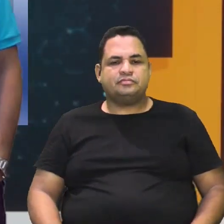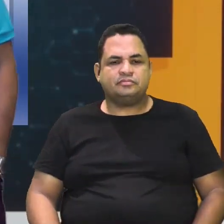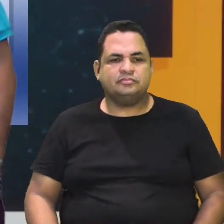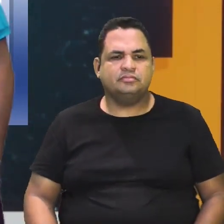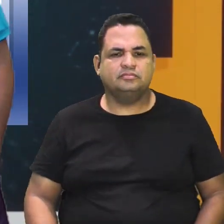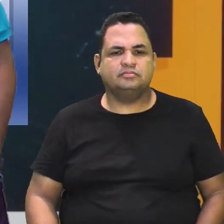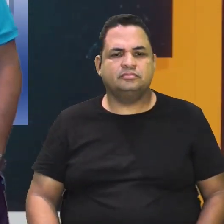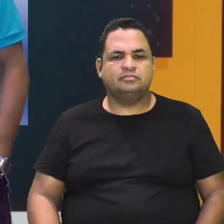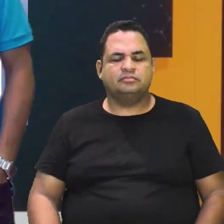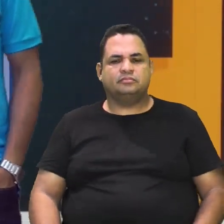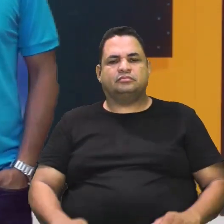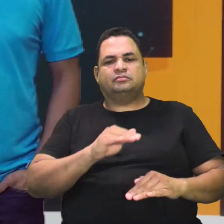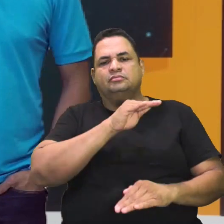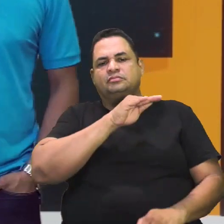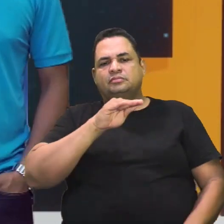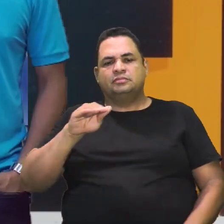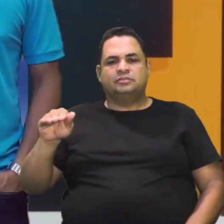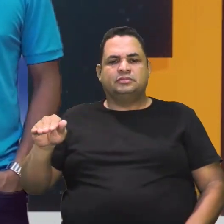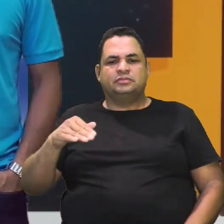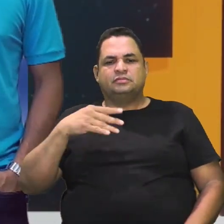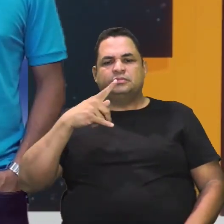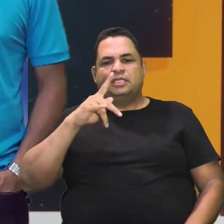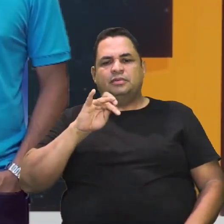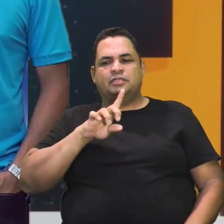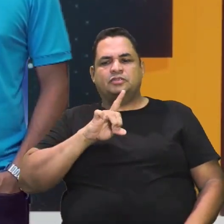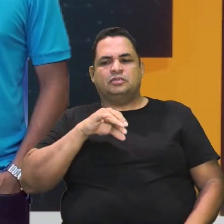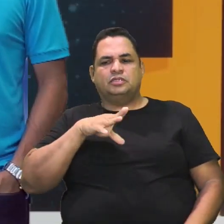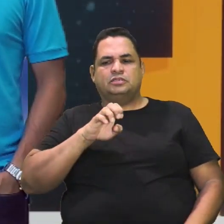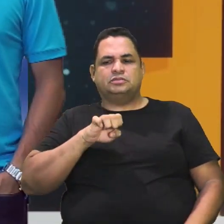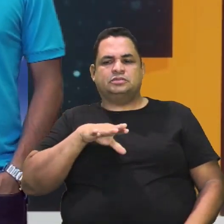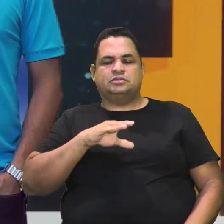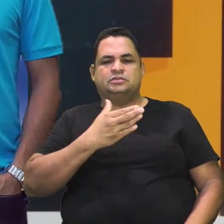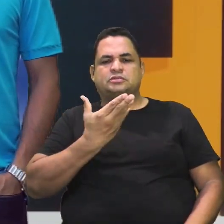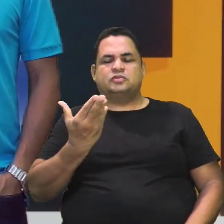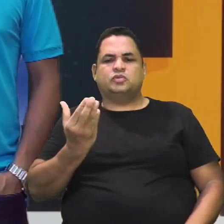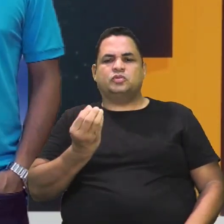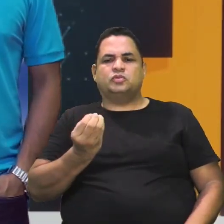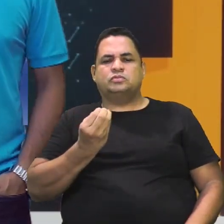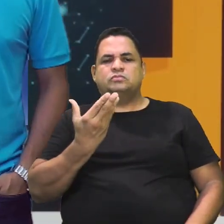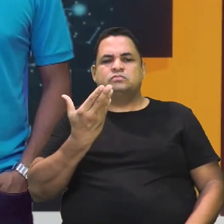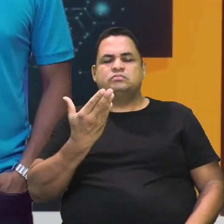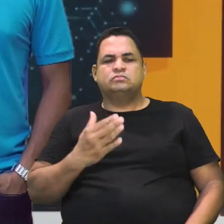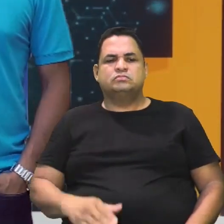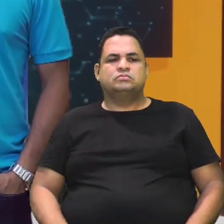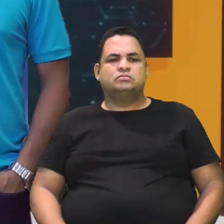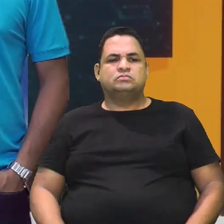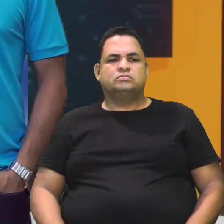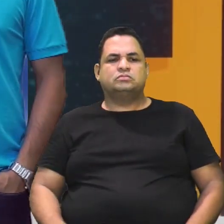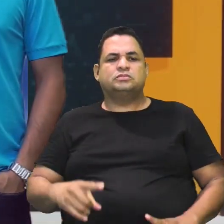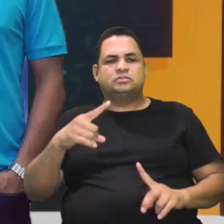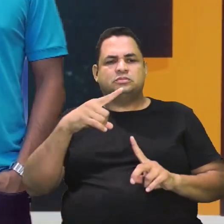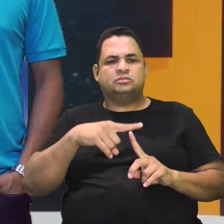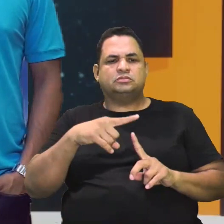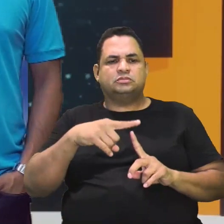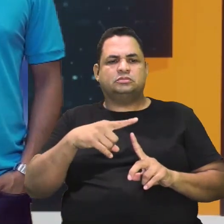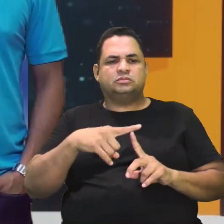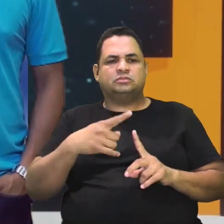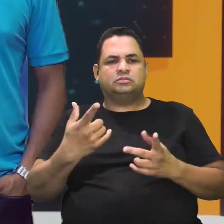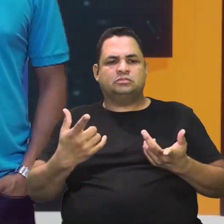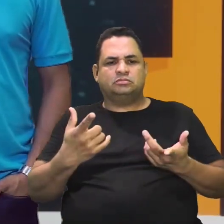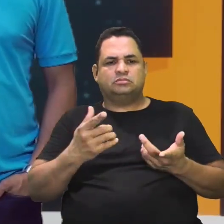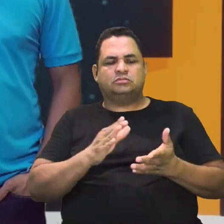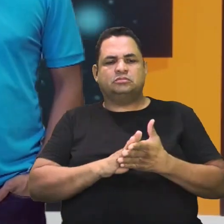retas perpendiculares. Tá, vocês não estavam falando concorrente, agora é perpendicular? Como assim? Perpendicular é um tipo de